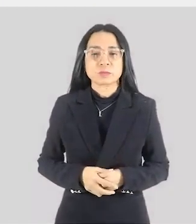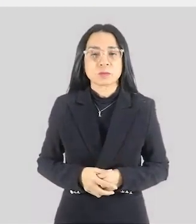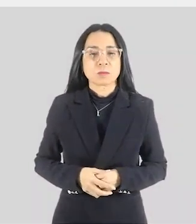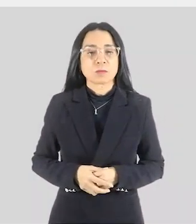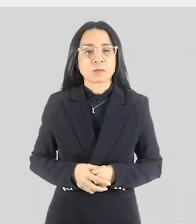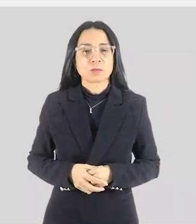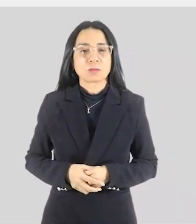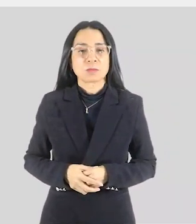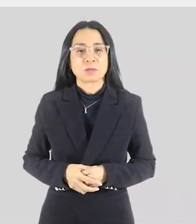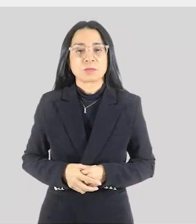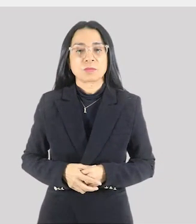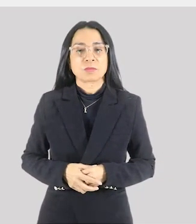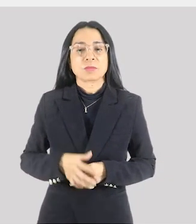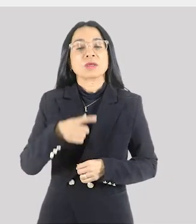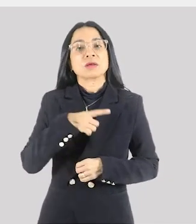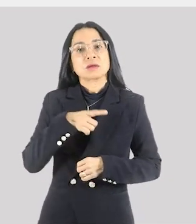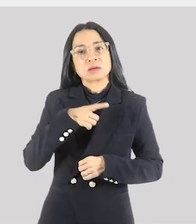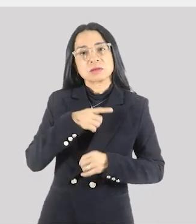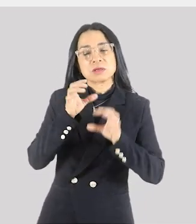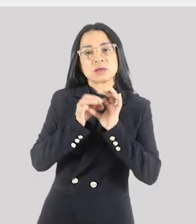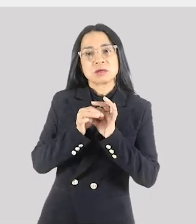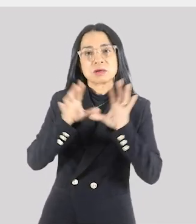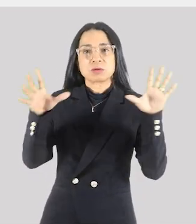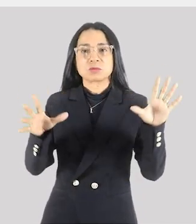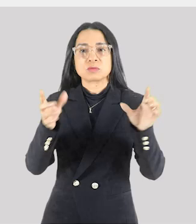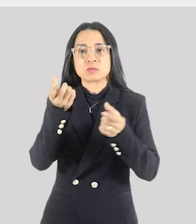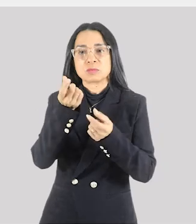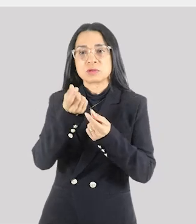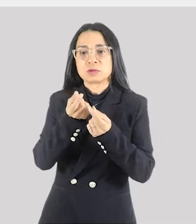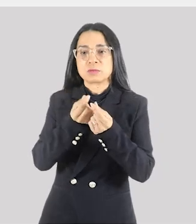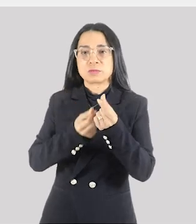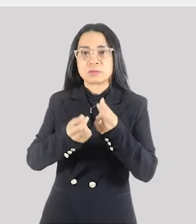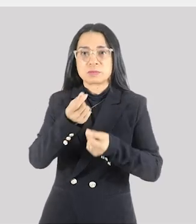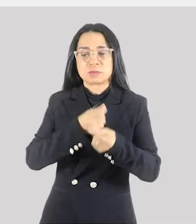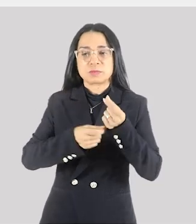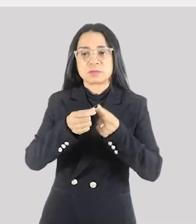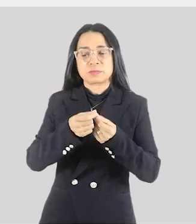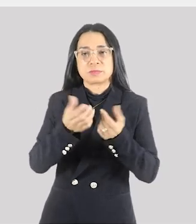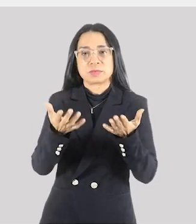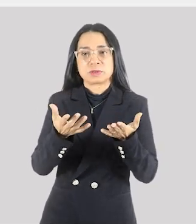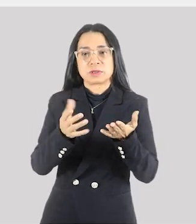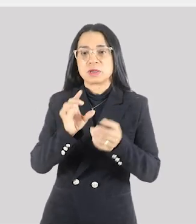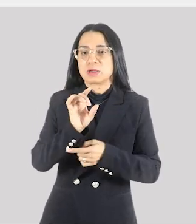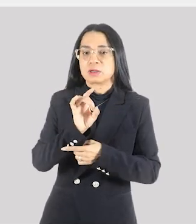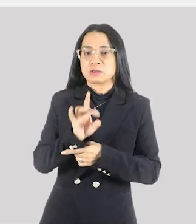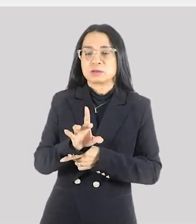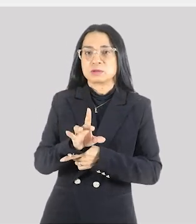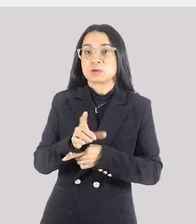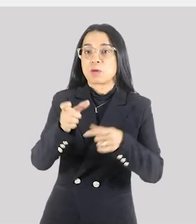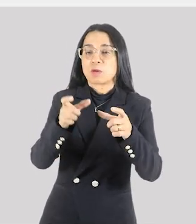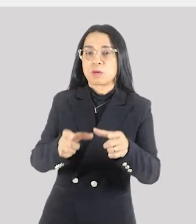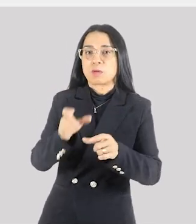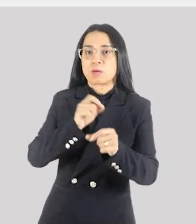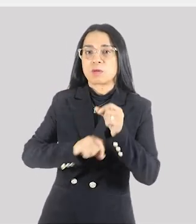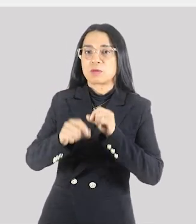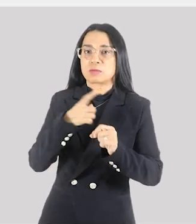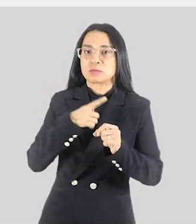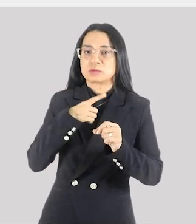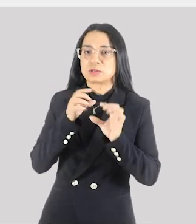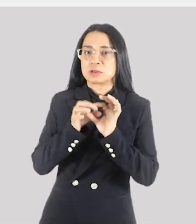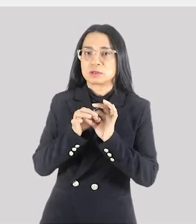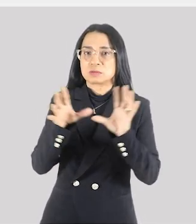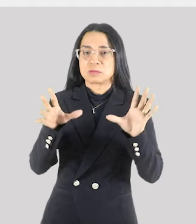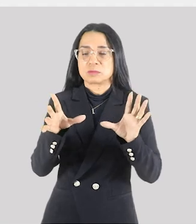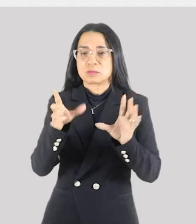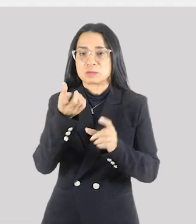Podem ter autonomia financeira e gerencial. Essa é uma exceção. Apenas órgãos ordenadores de despesa têm autonomia financeira e